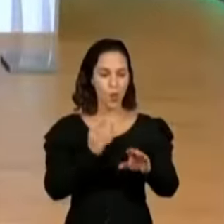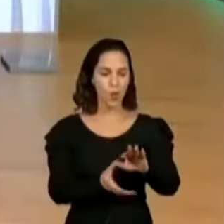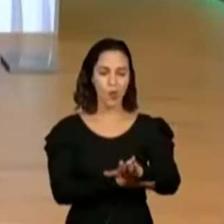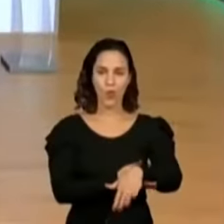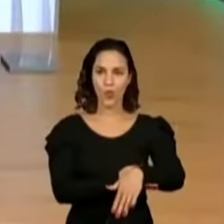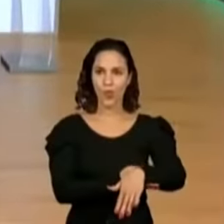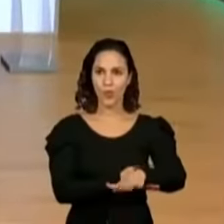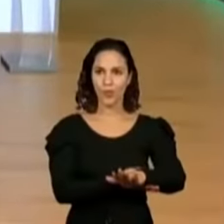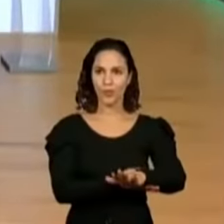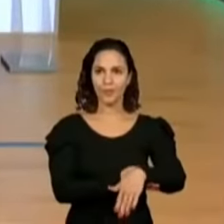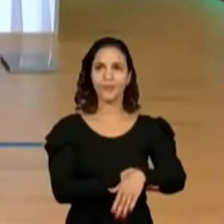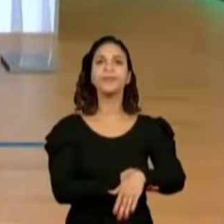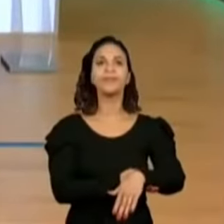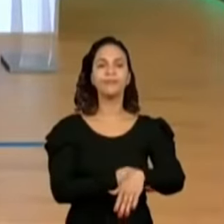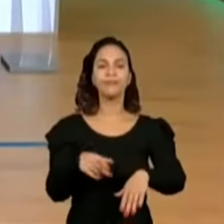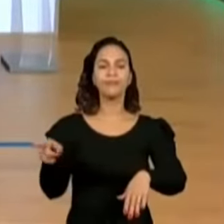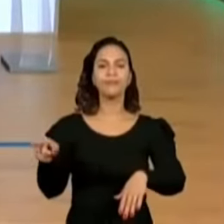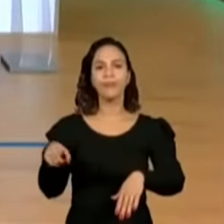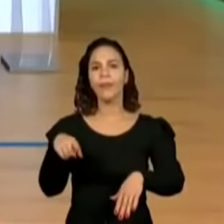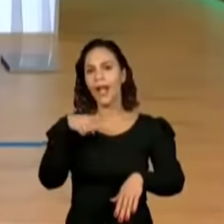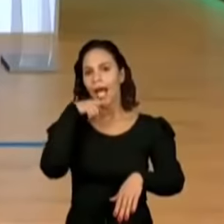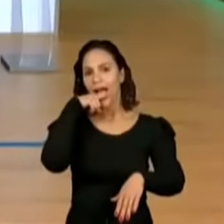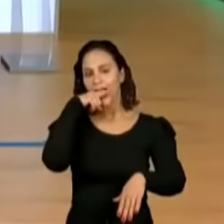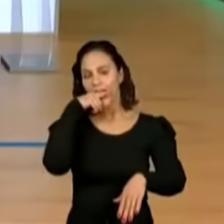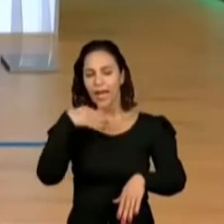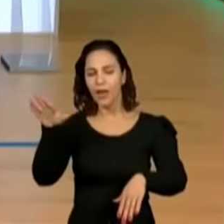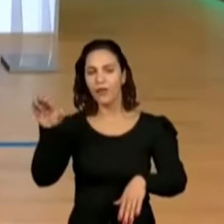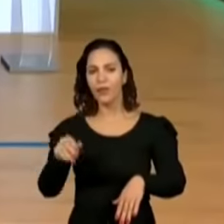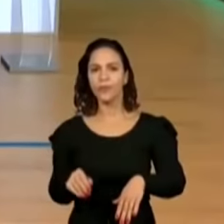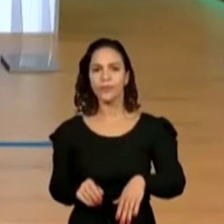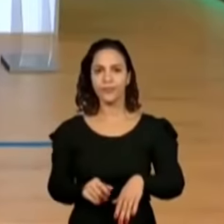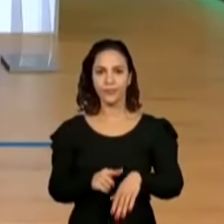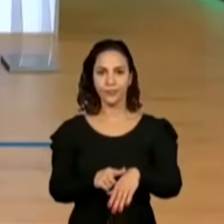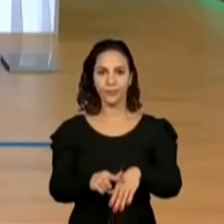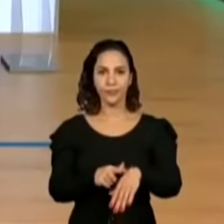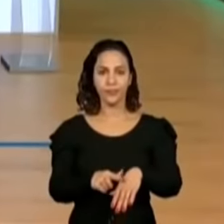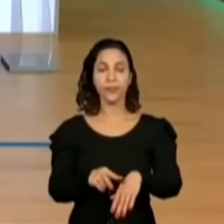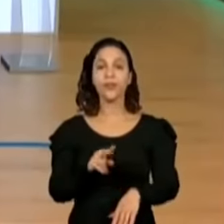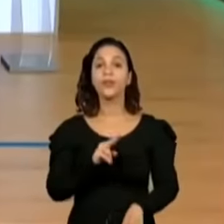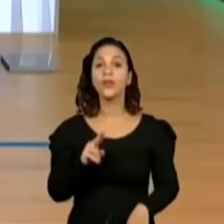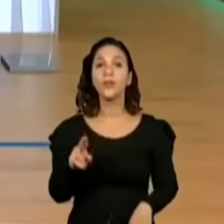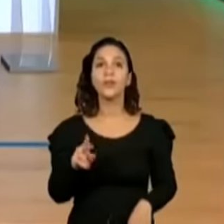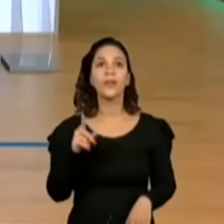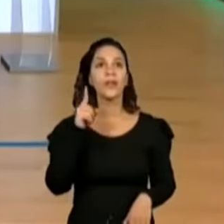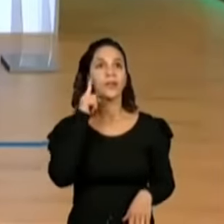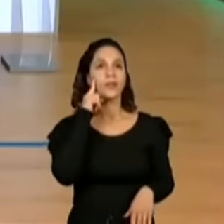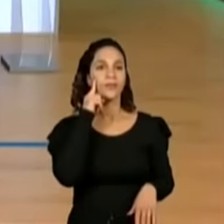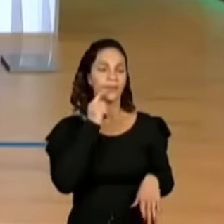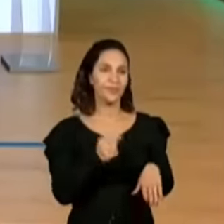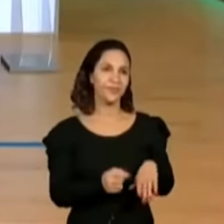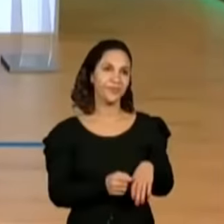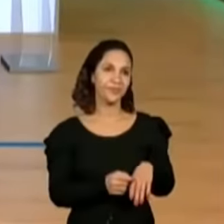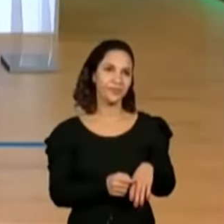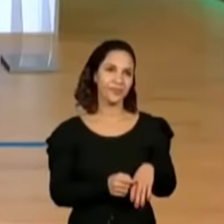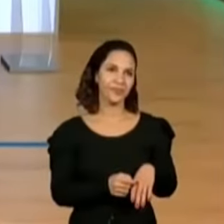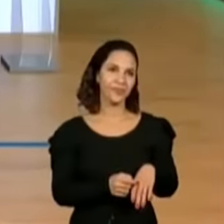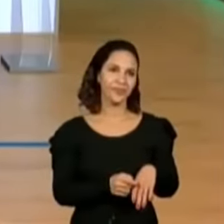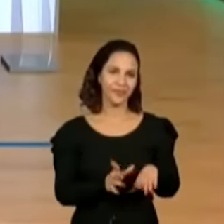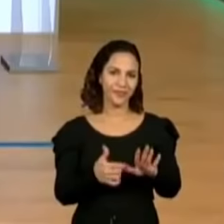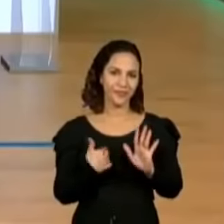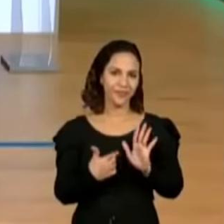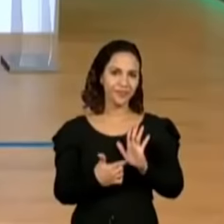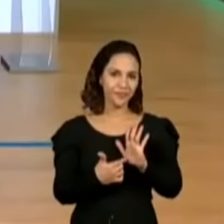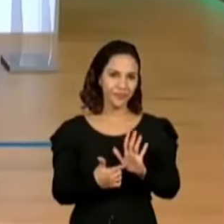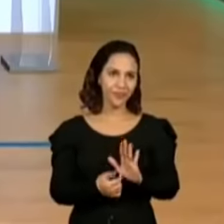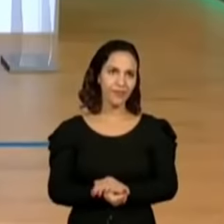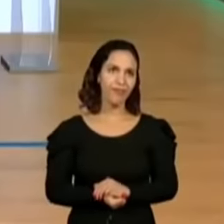progenô, foi da levado. Mão. É. Ok. O vira-lata levou um metacarpo. que esse osso dá. Que a gente